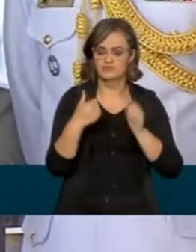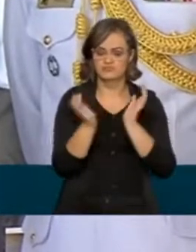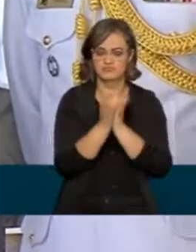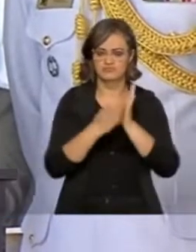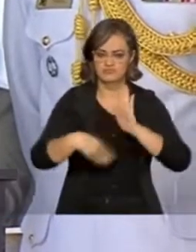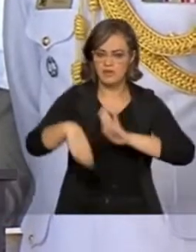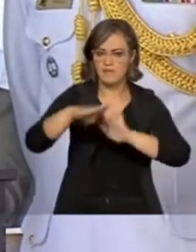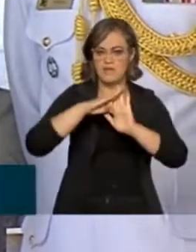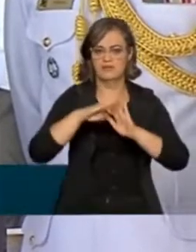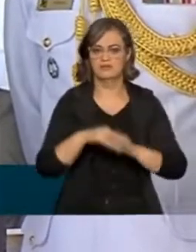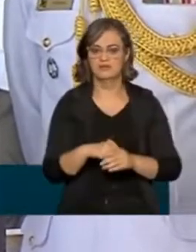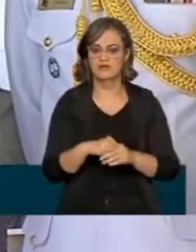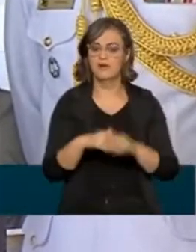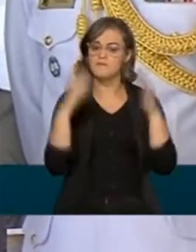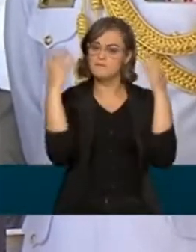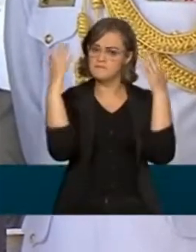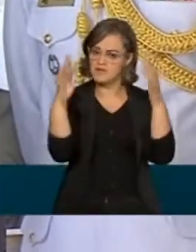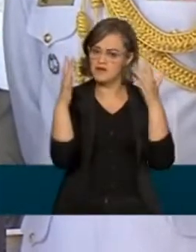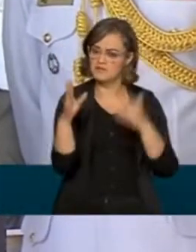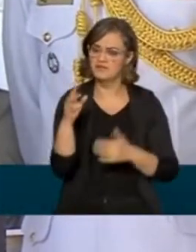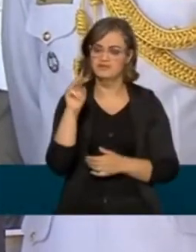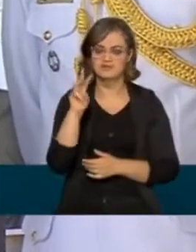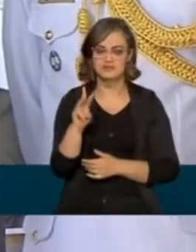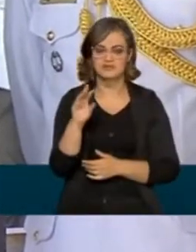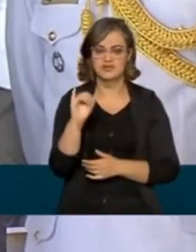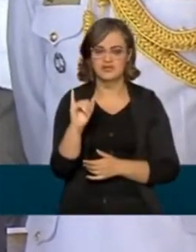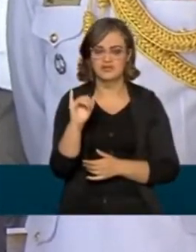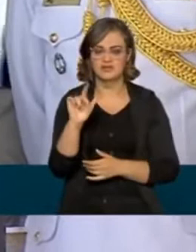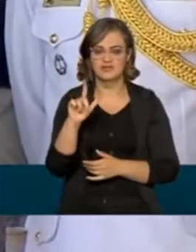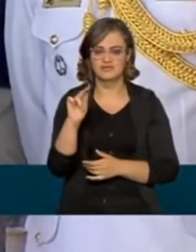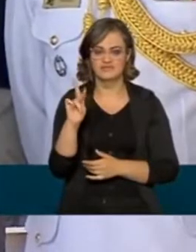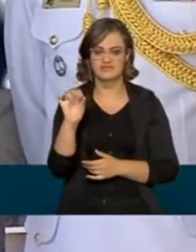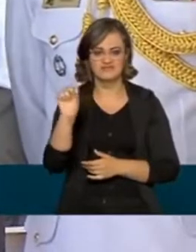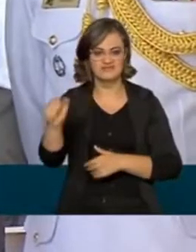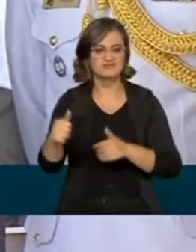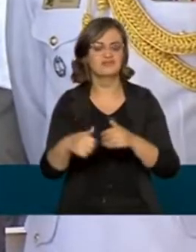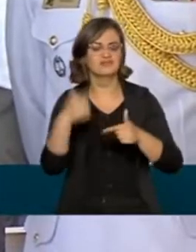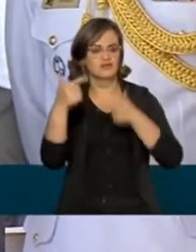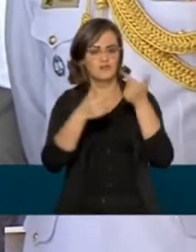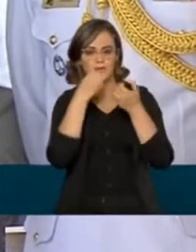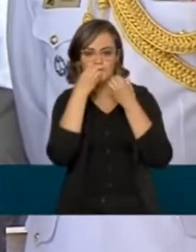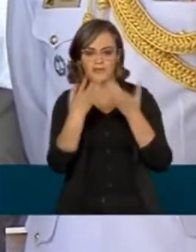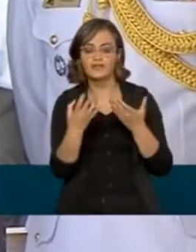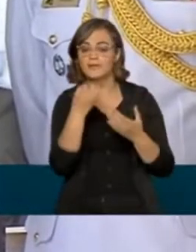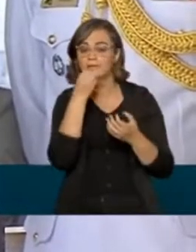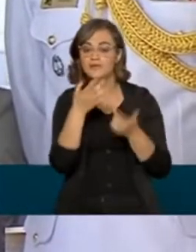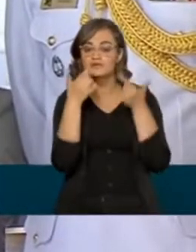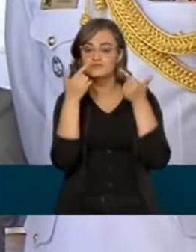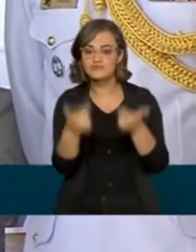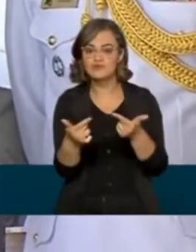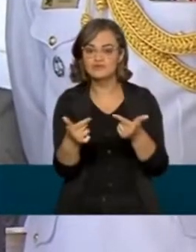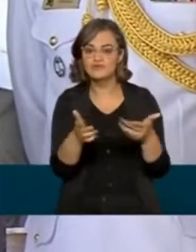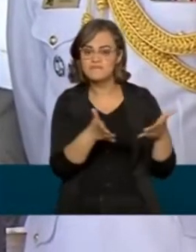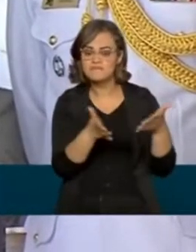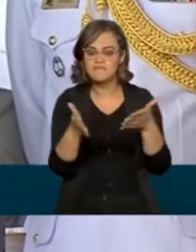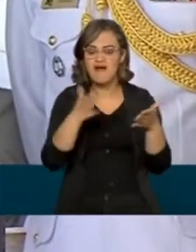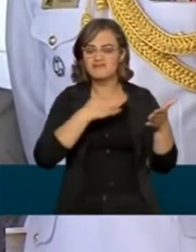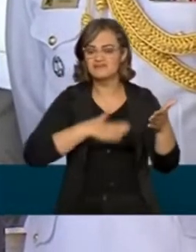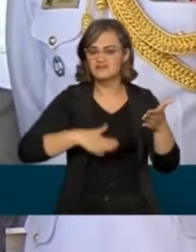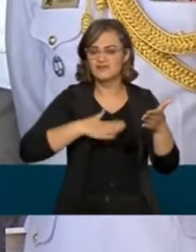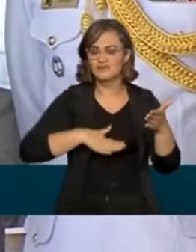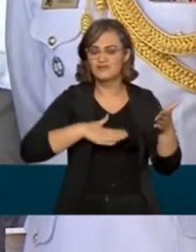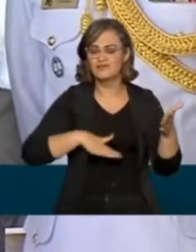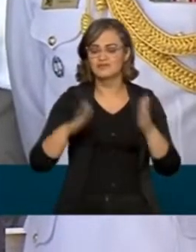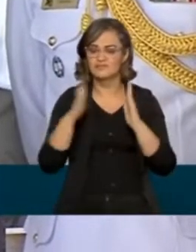Armadas. Parabéns, Almirante Wilkes, missão cumprida. Bons ventos e mares tranquilos